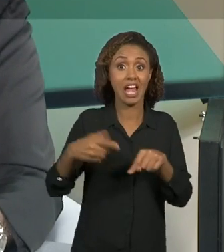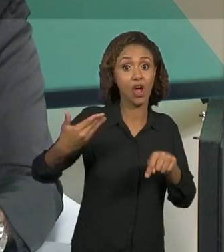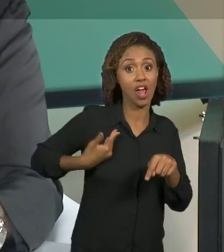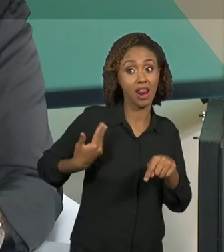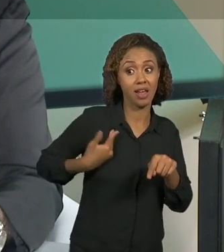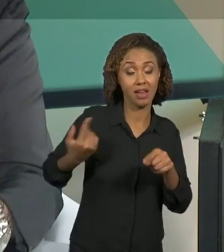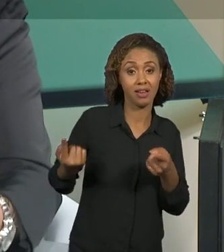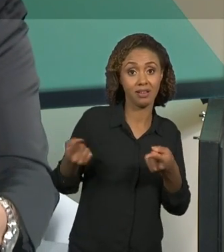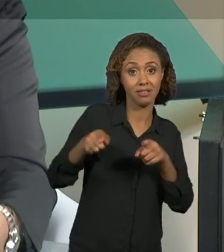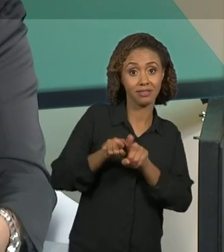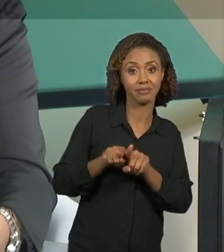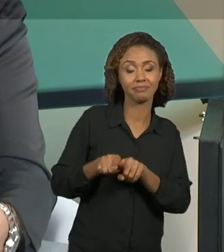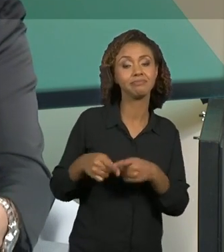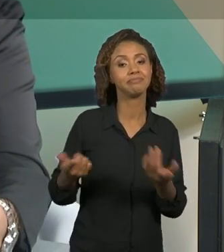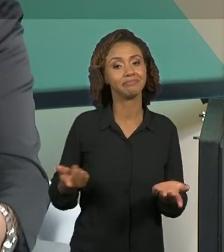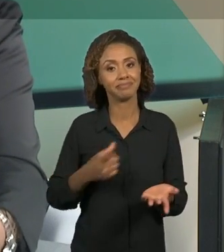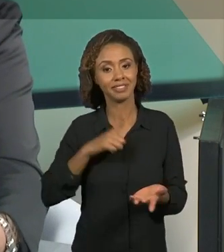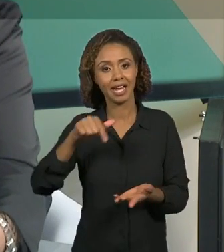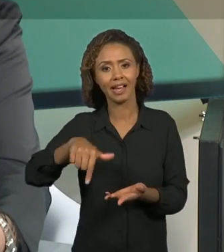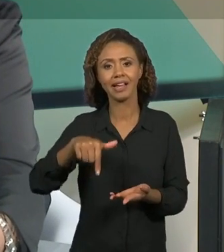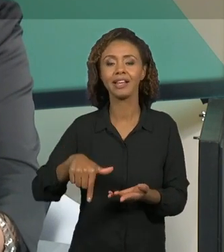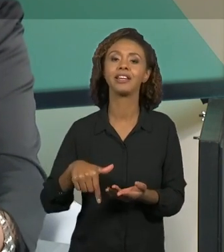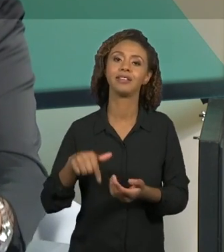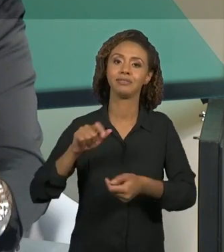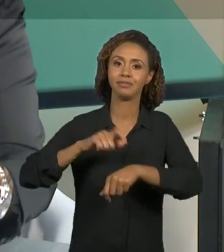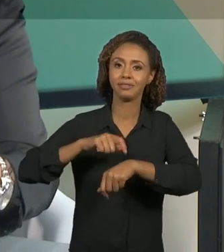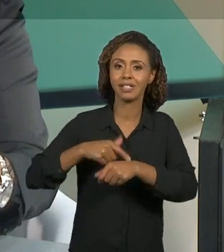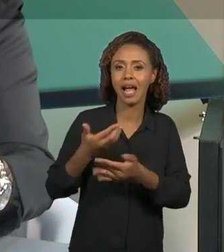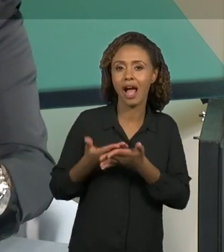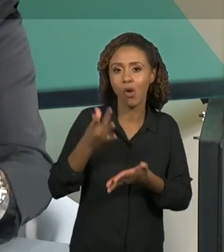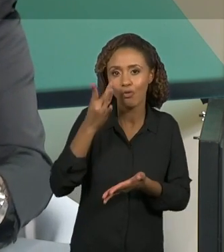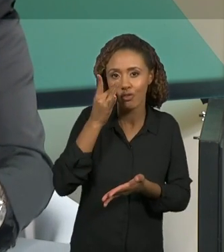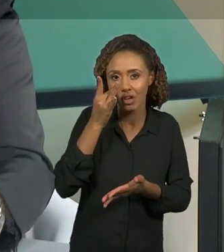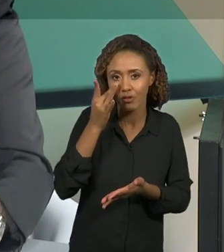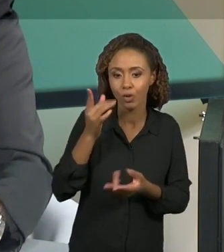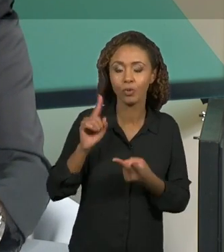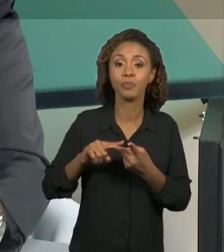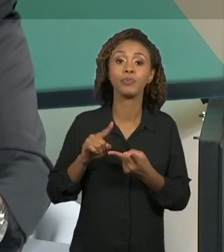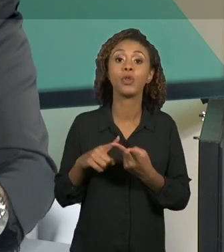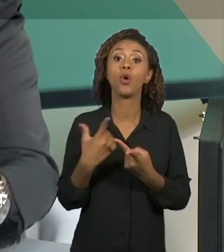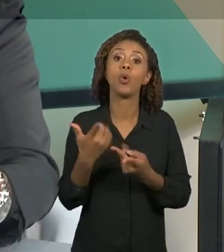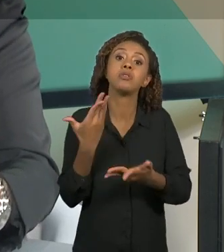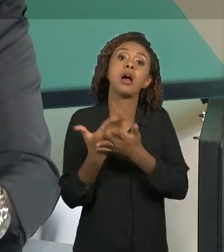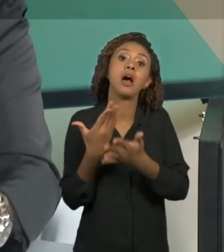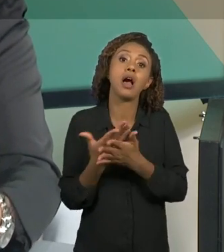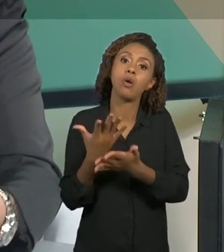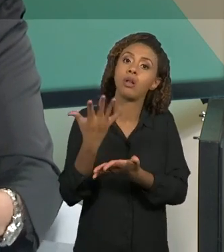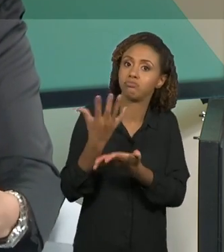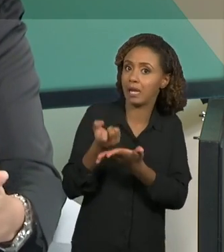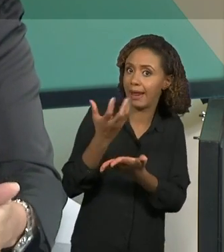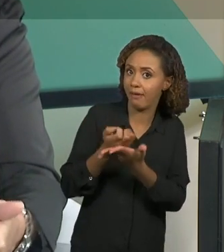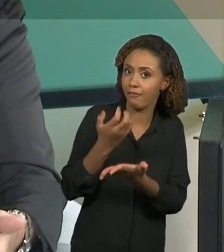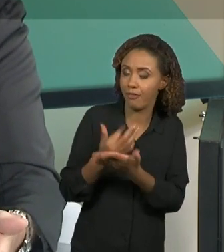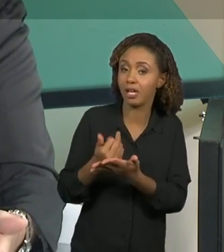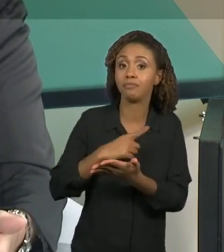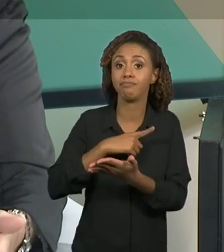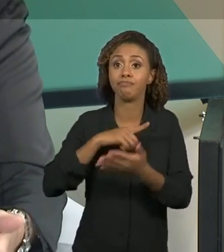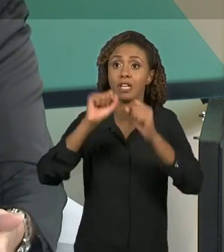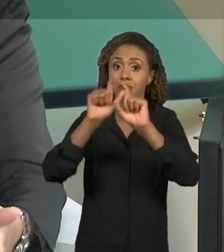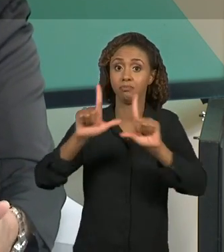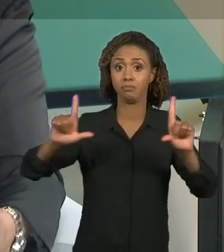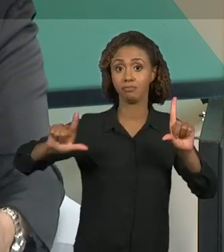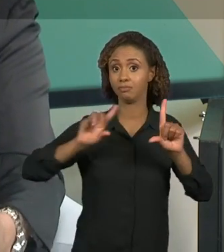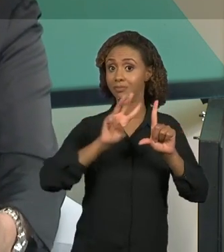desde essa integração que estão os nossos momentos síncronos os nossos momentos assíncronos você tem a nossa plataforma